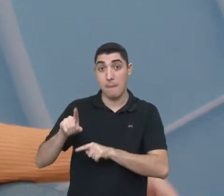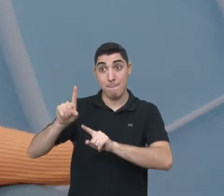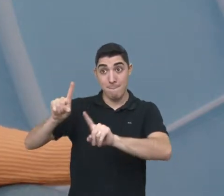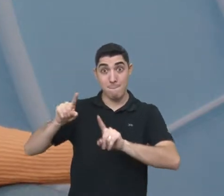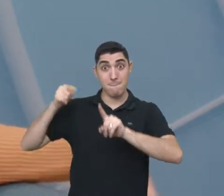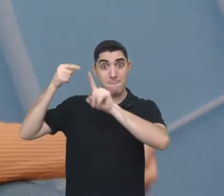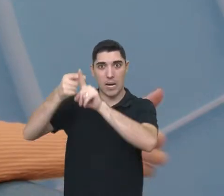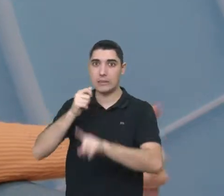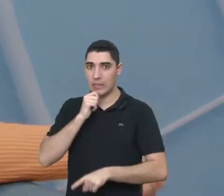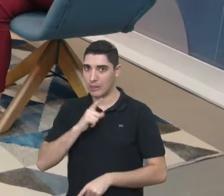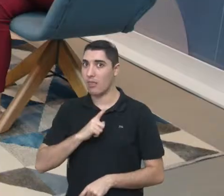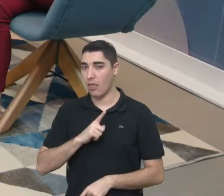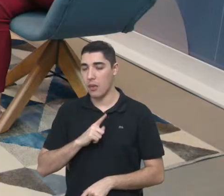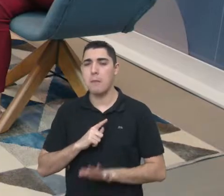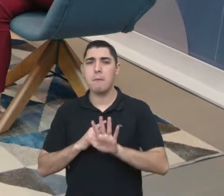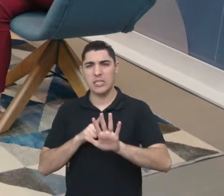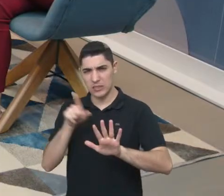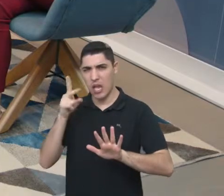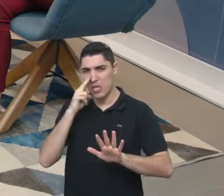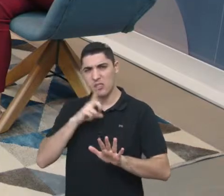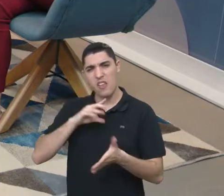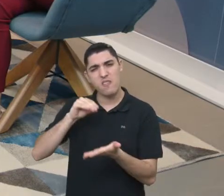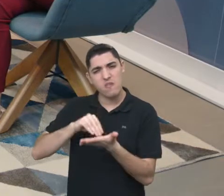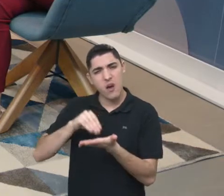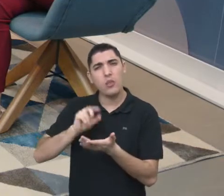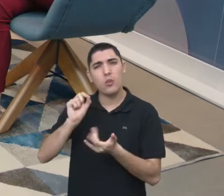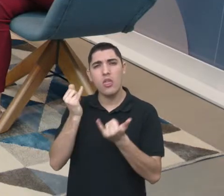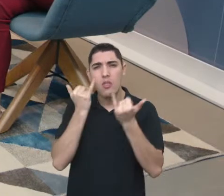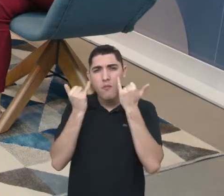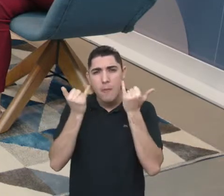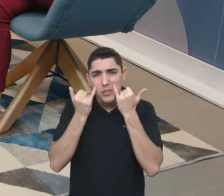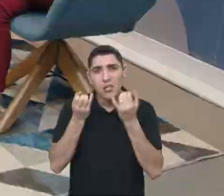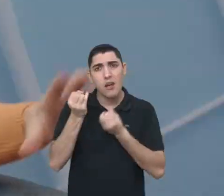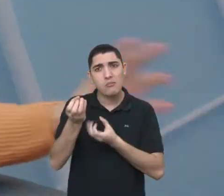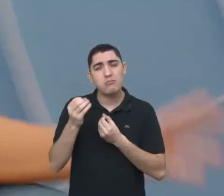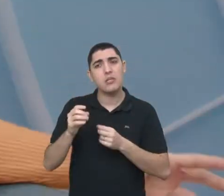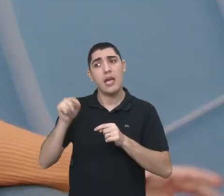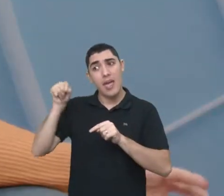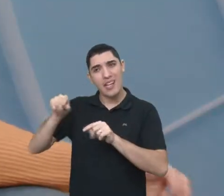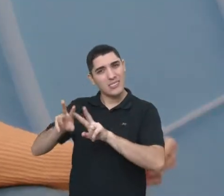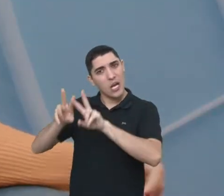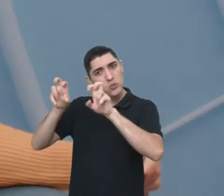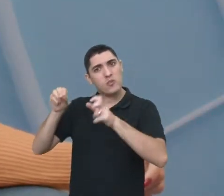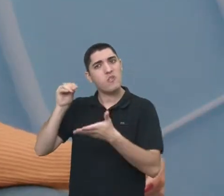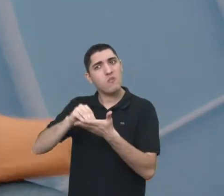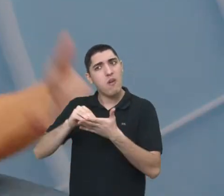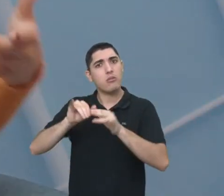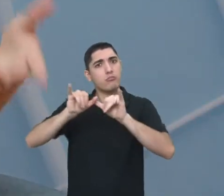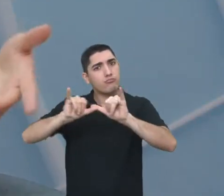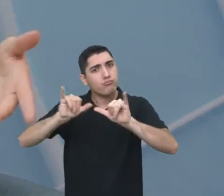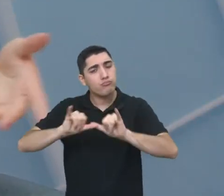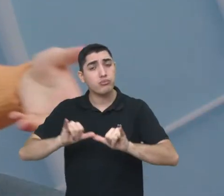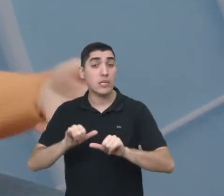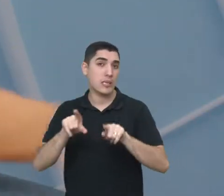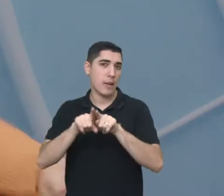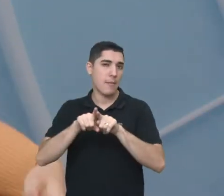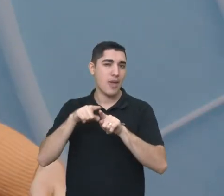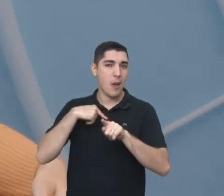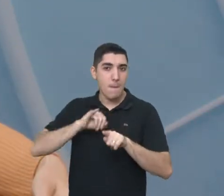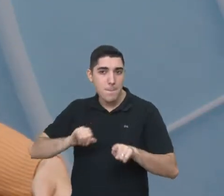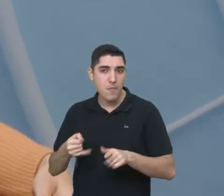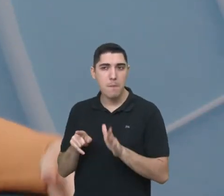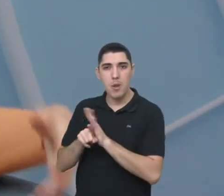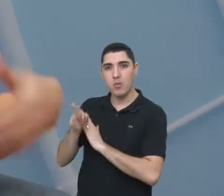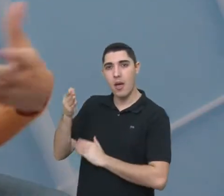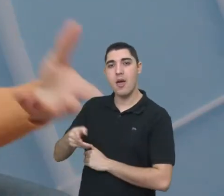maiores. Vocês acham que falta, de fato, mais informação, falar a fundo sobre este assunto? Aí eu até já emendo a pergunta